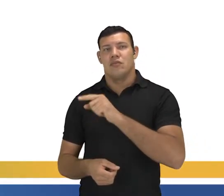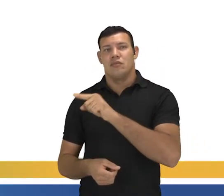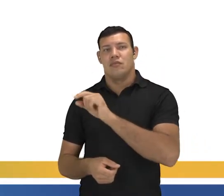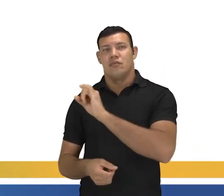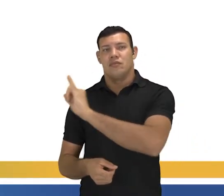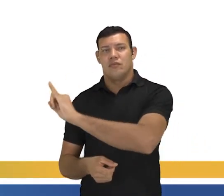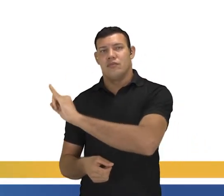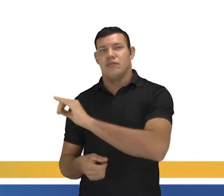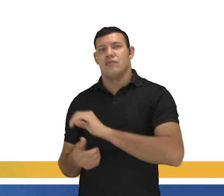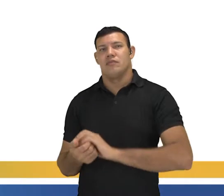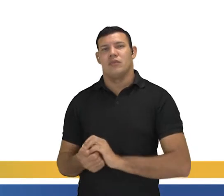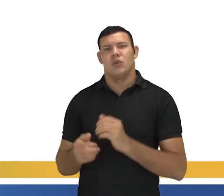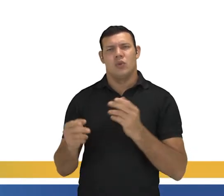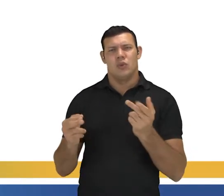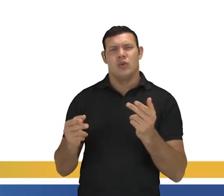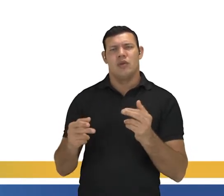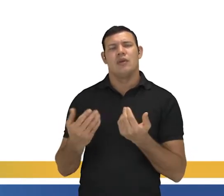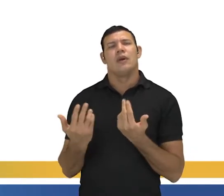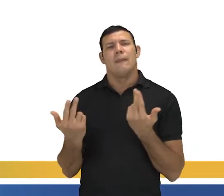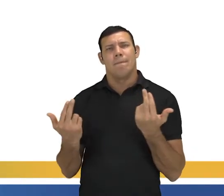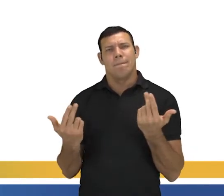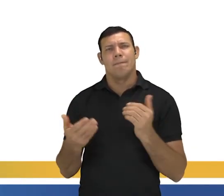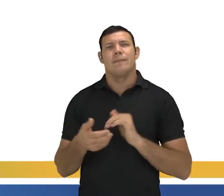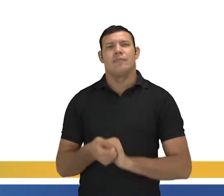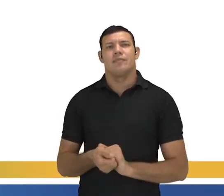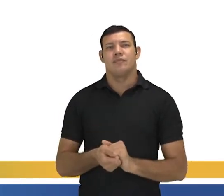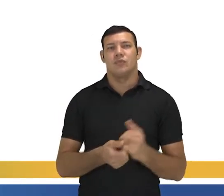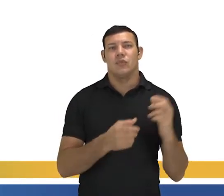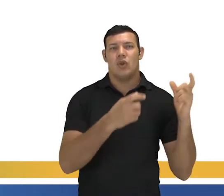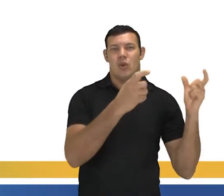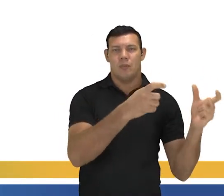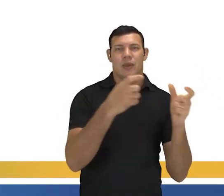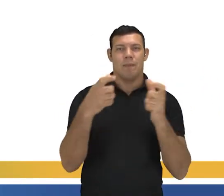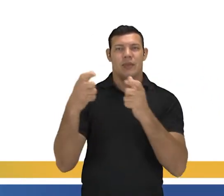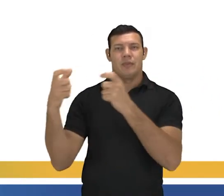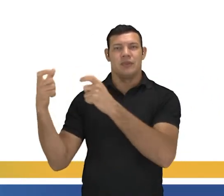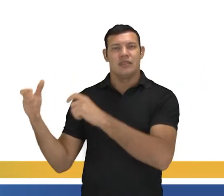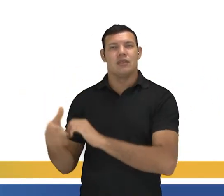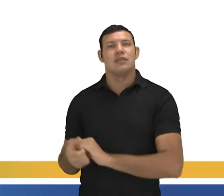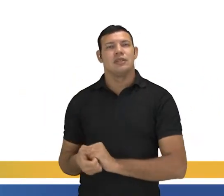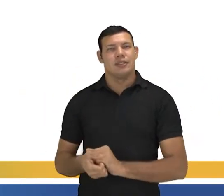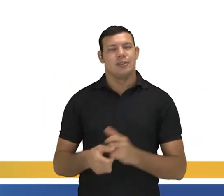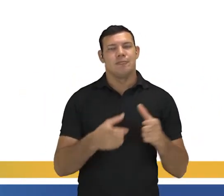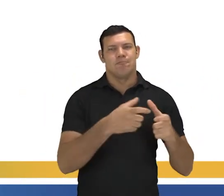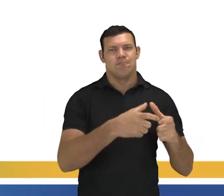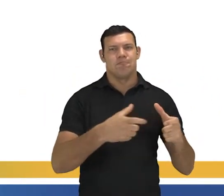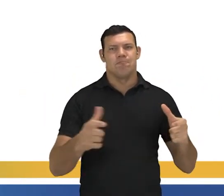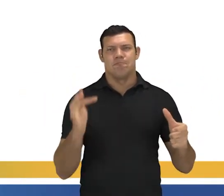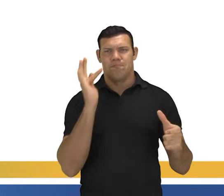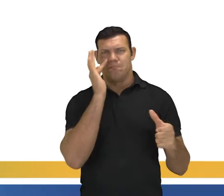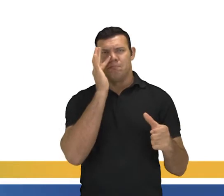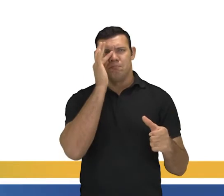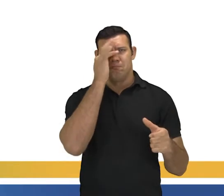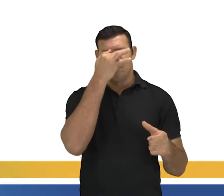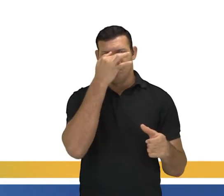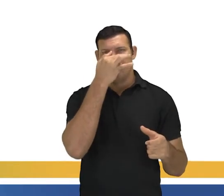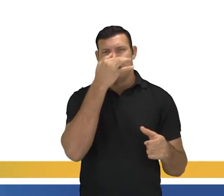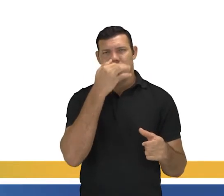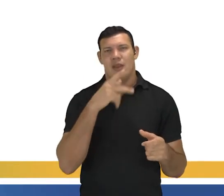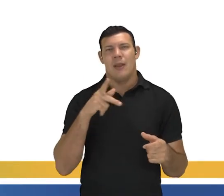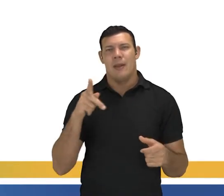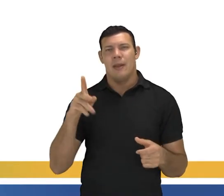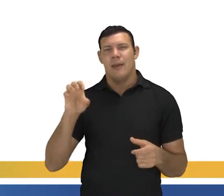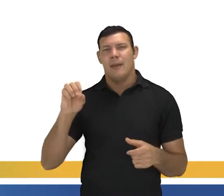vezes I e assim por diante. A potência dissipada em cada resistor vocês vão obter pela fórmula da potência que nós já vimos em